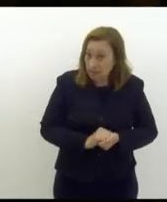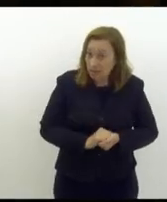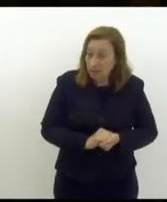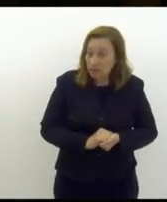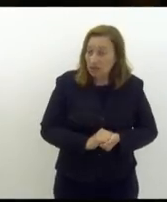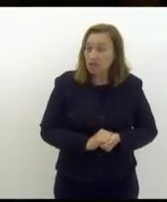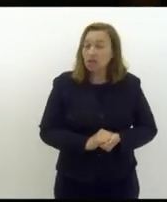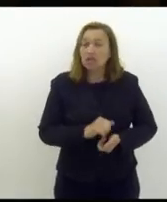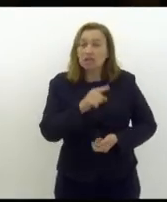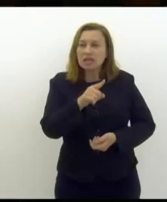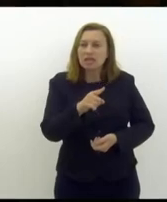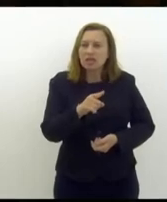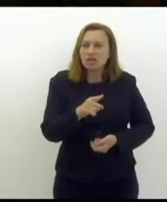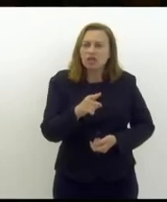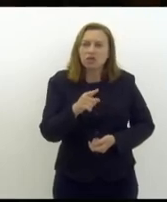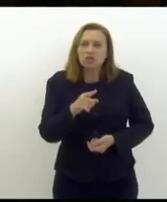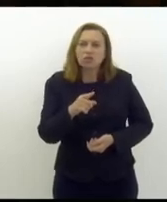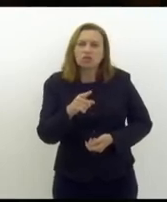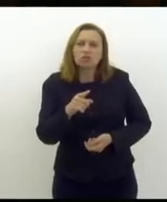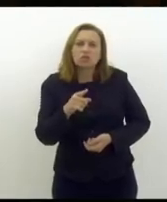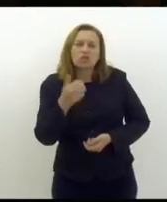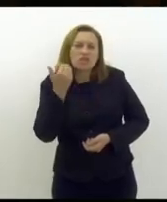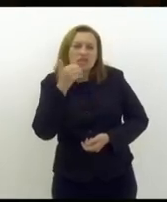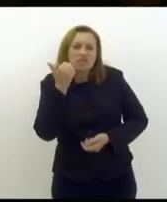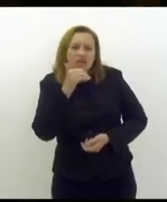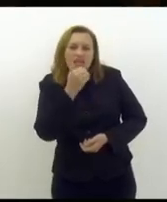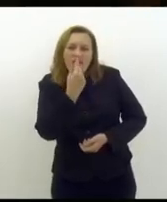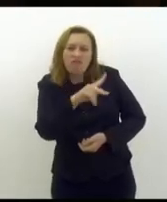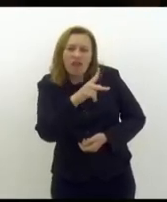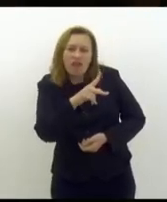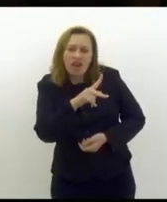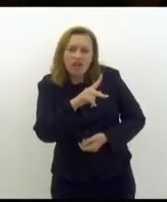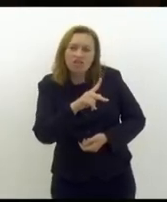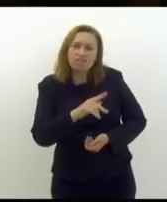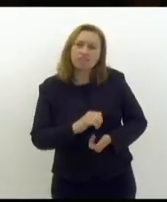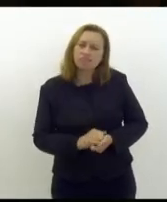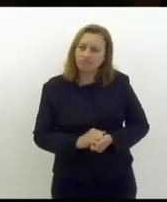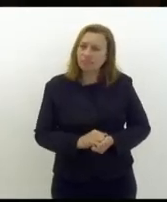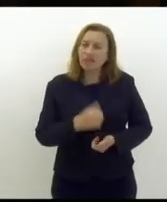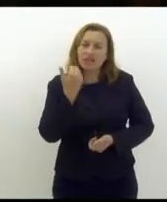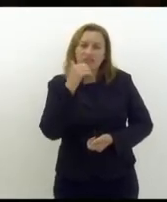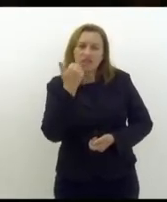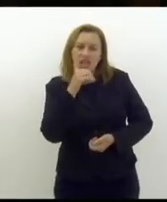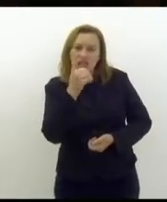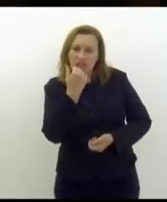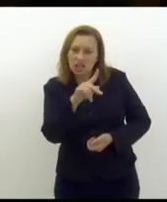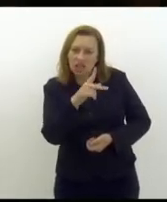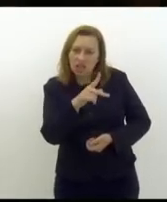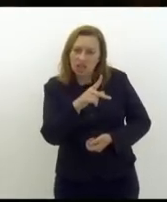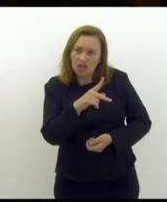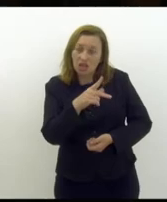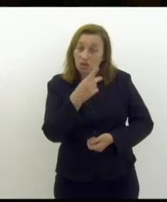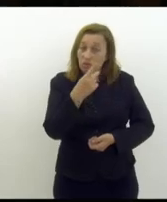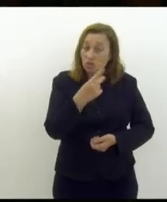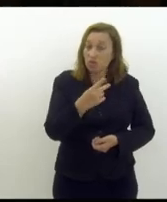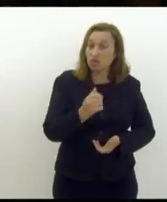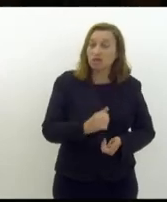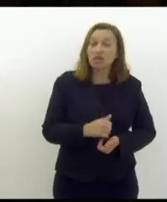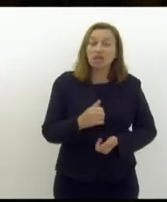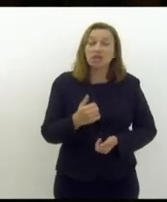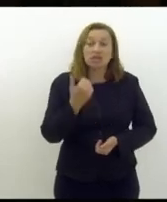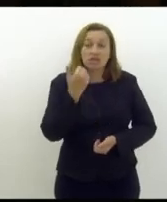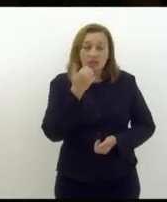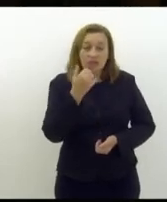numa covardia Aliás não é a única covardia dele frustrando a covardia com os seus eleitores